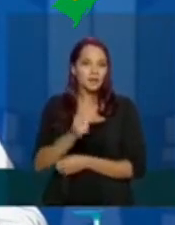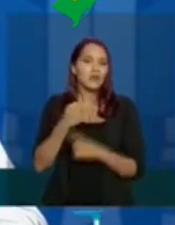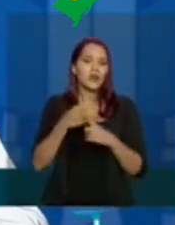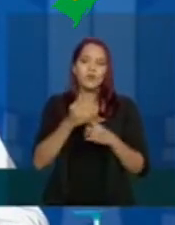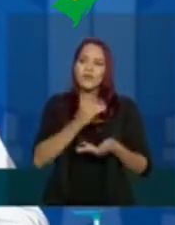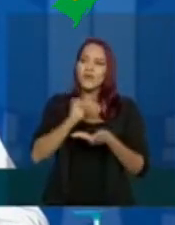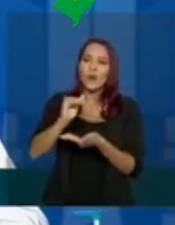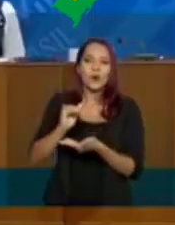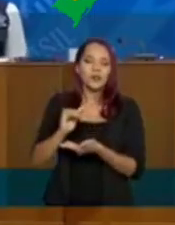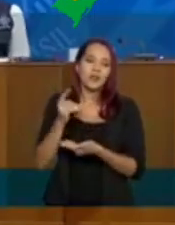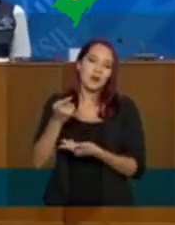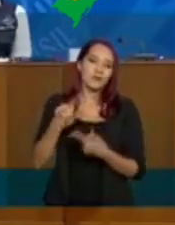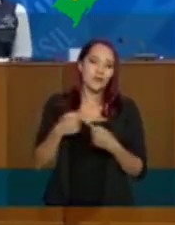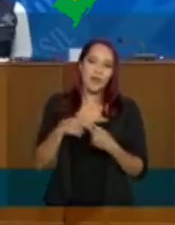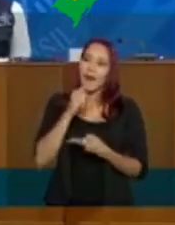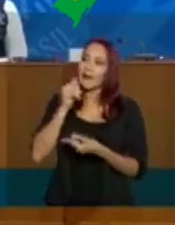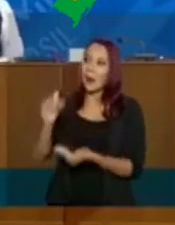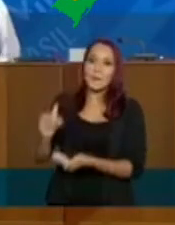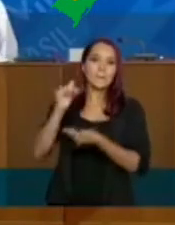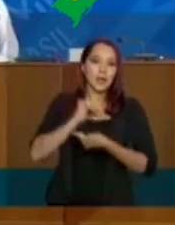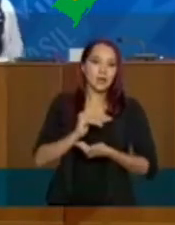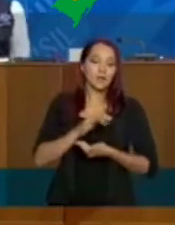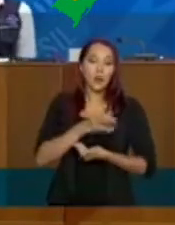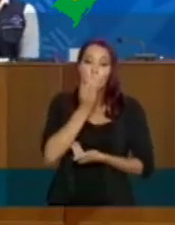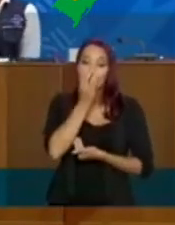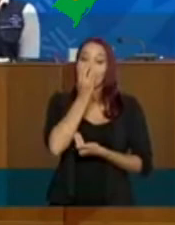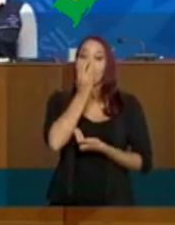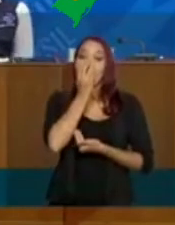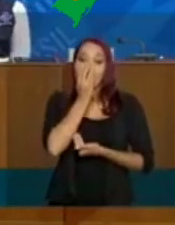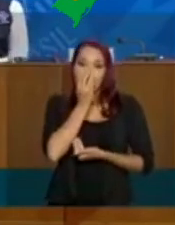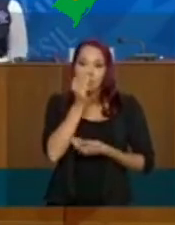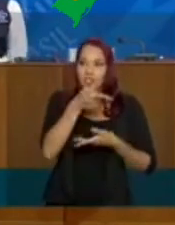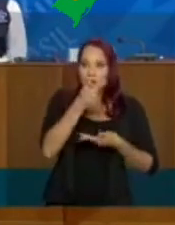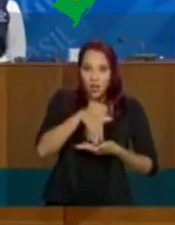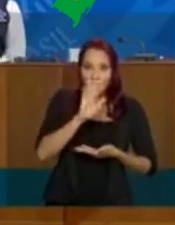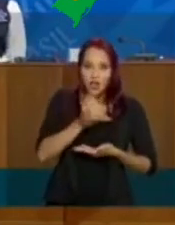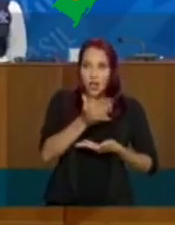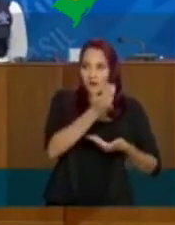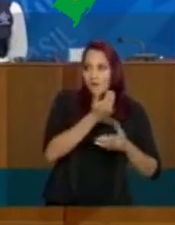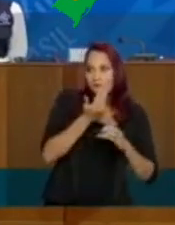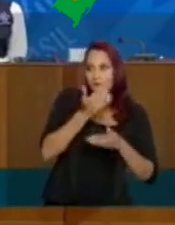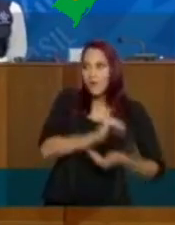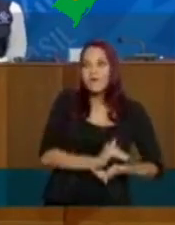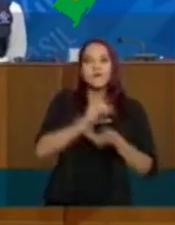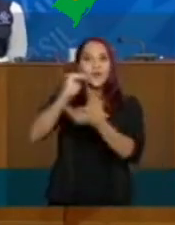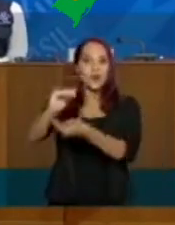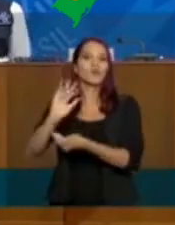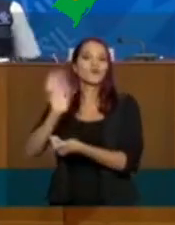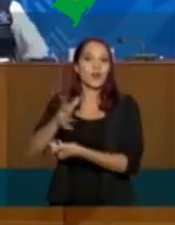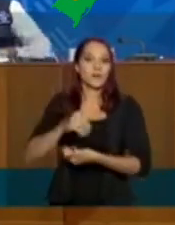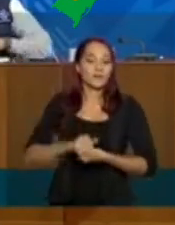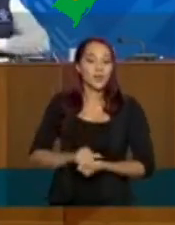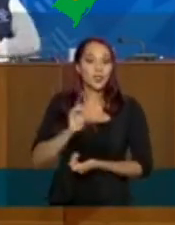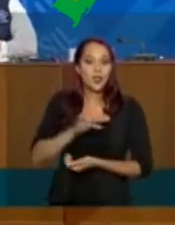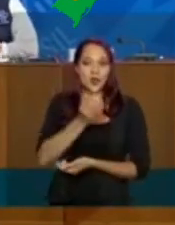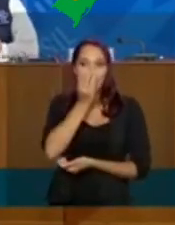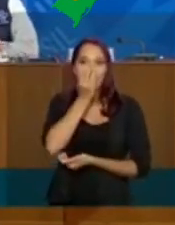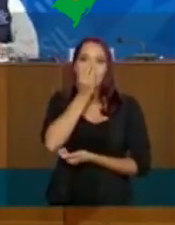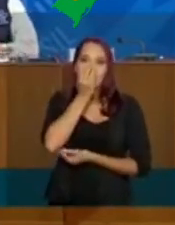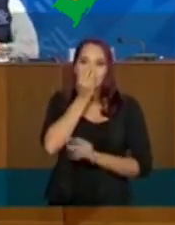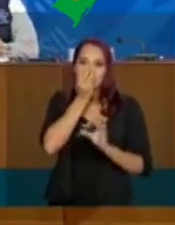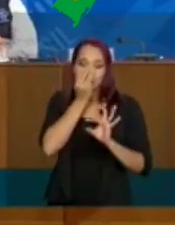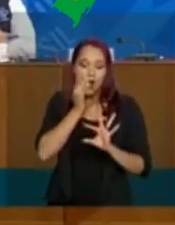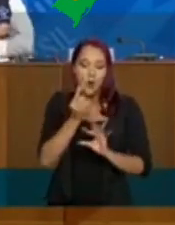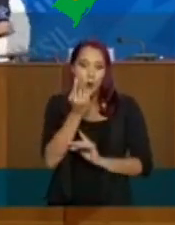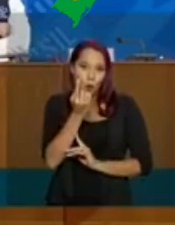Não é isso? Os respiradores eu já mandei. Agora, o que a gente quer mandar para eles é que o respirador é parte de